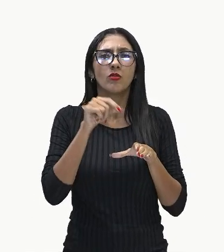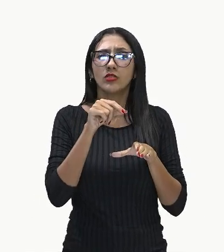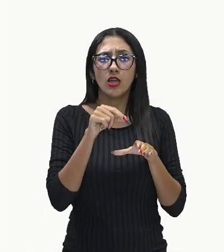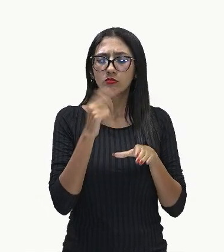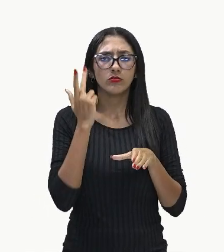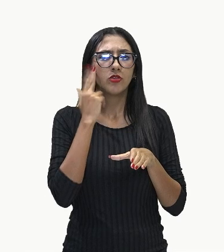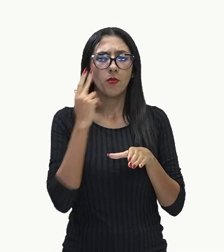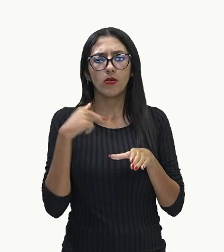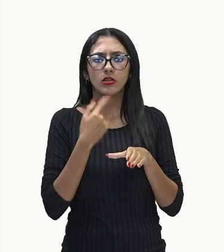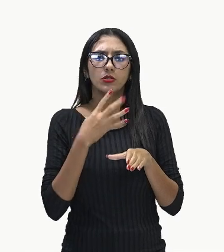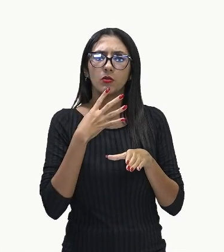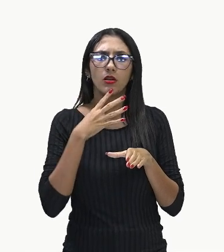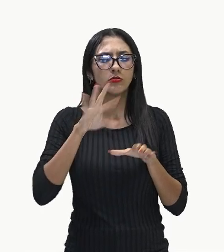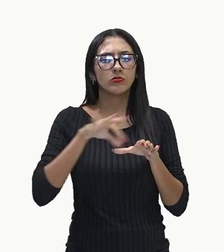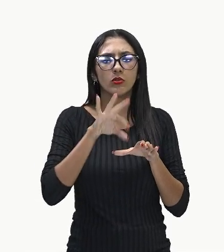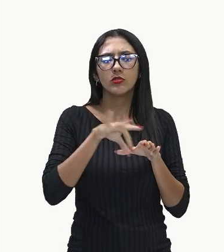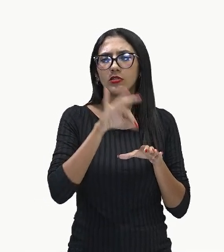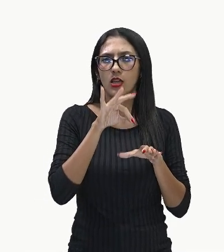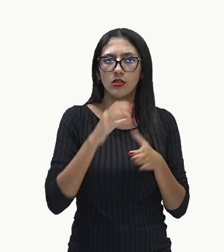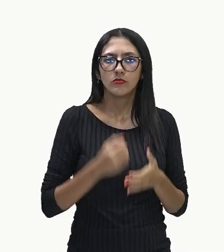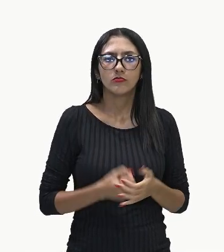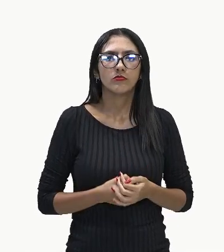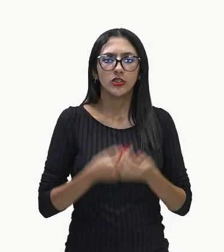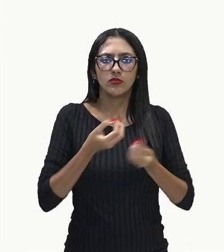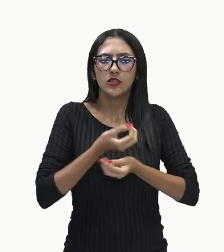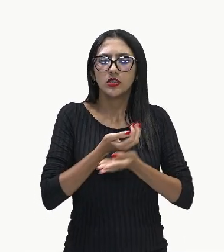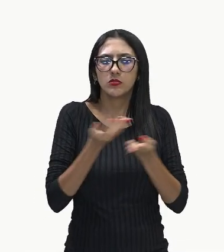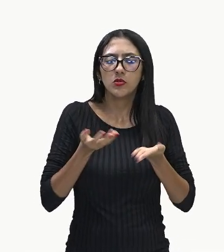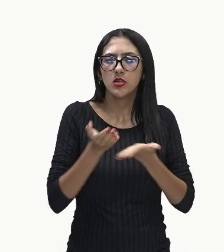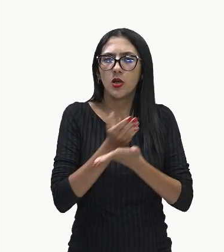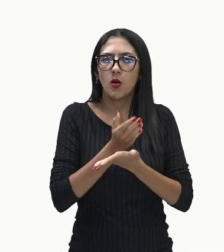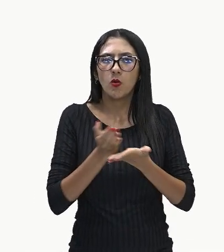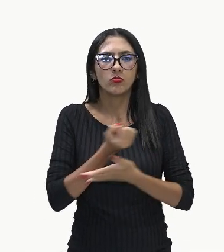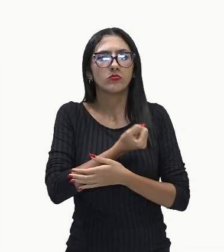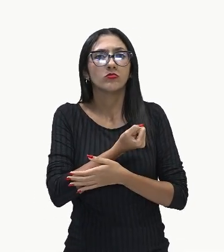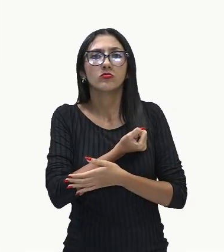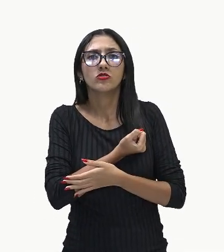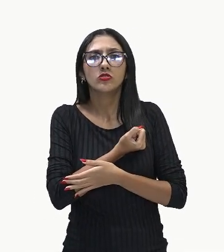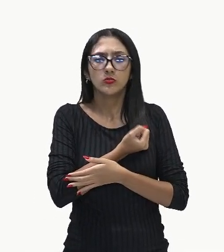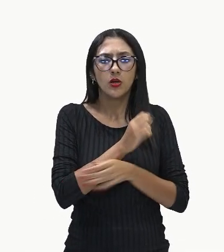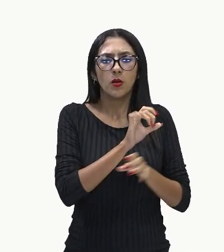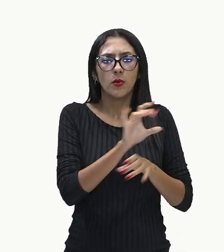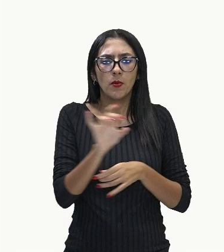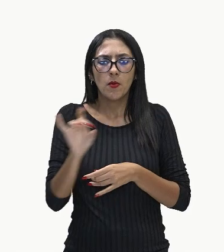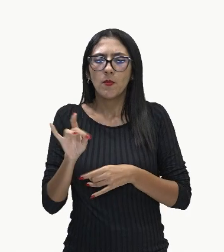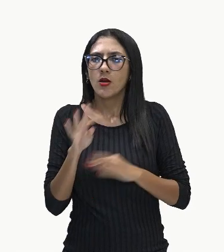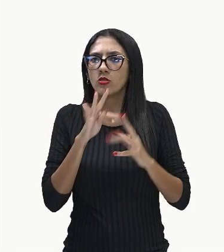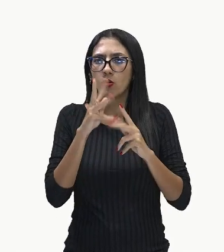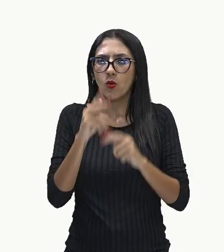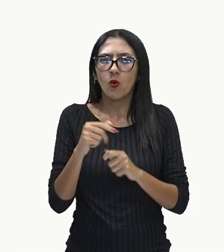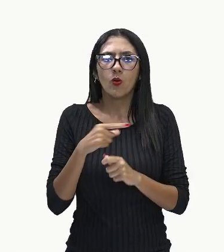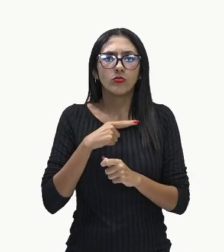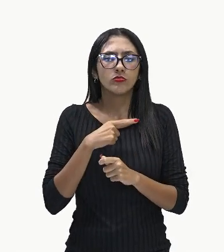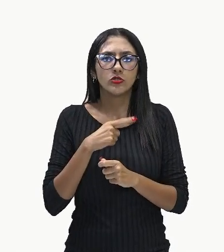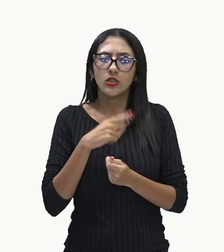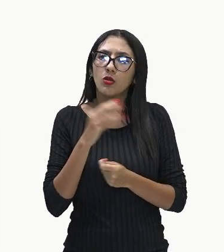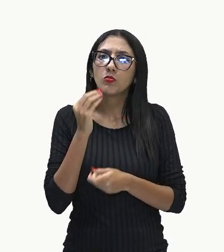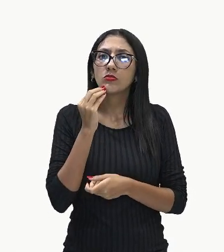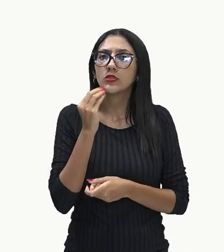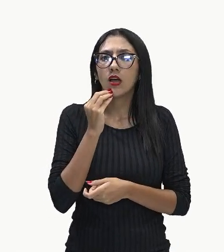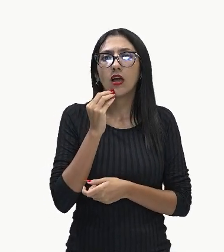se fosse um sorteio. Vamos distribuir algumas fichas, certo? Onde todos terão a mesma